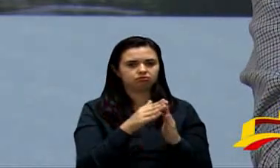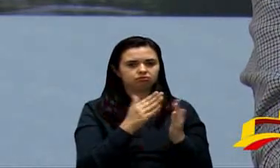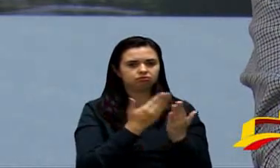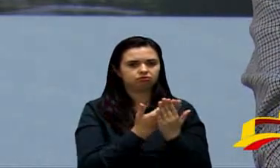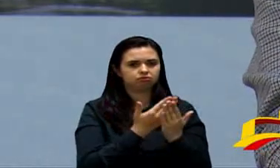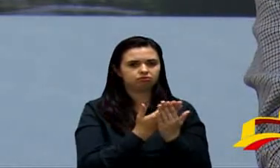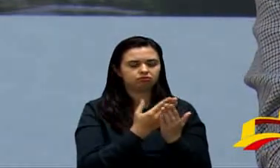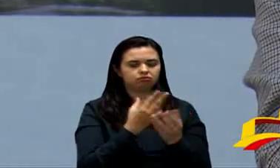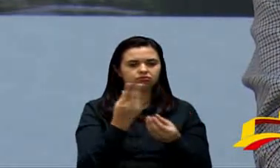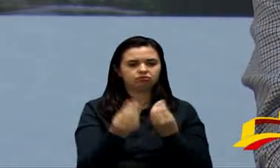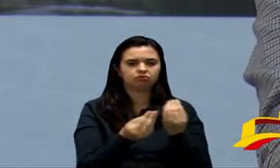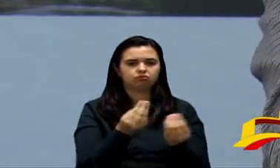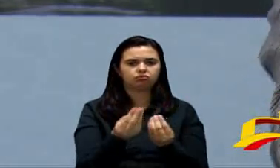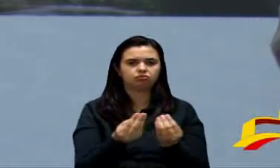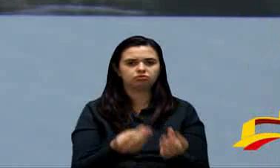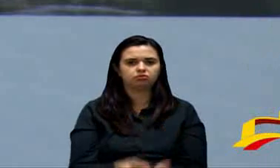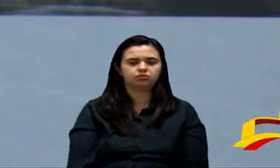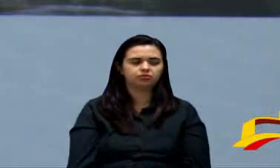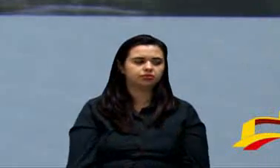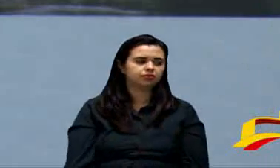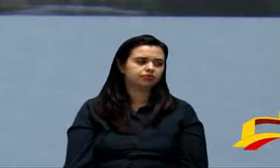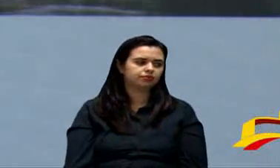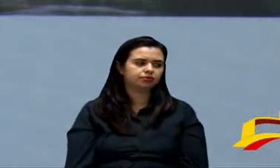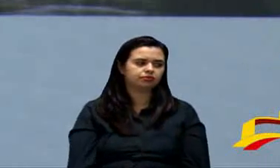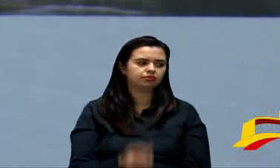foto, por favor.